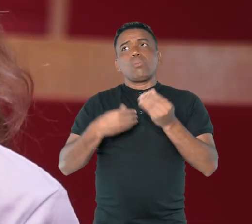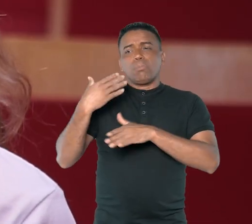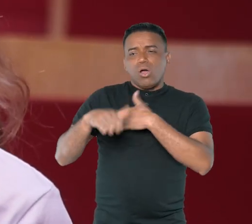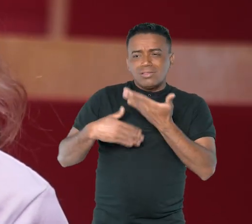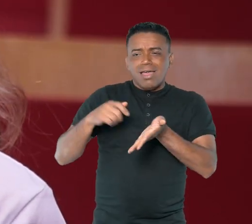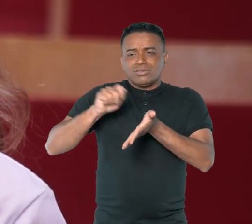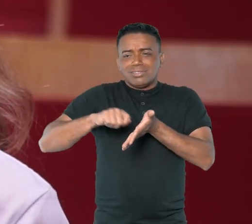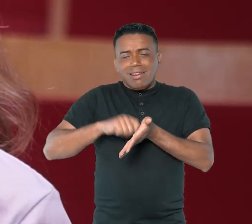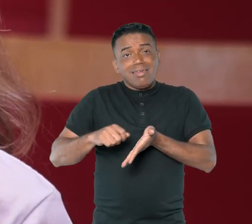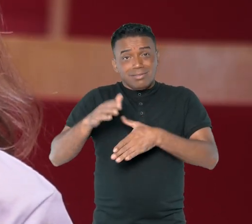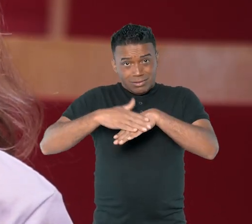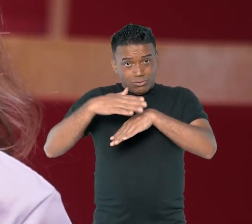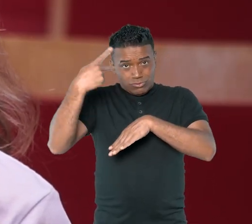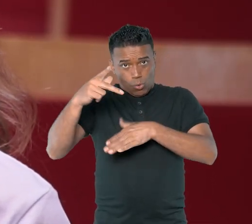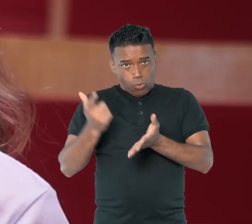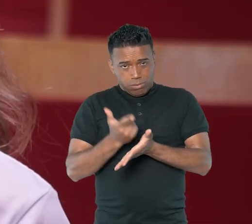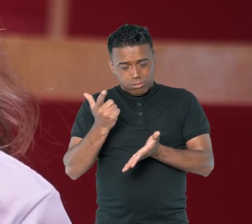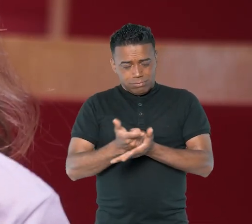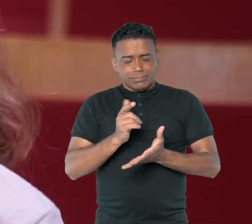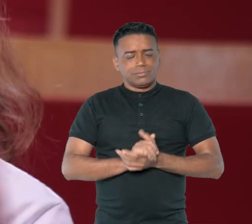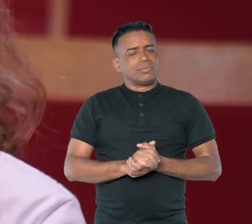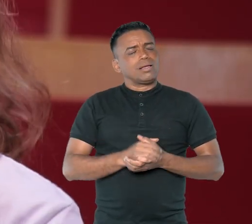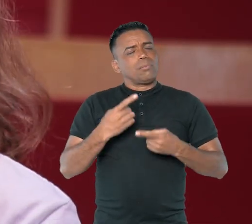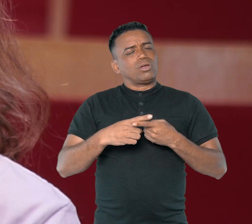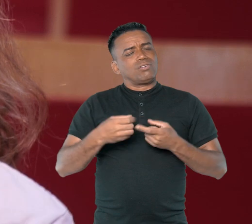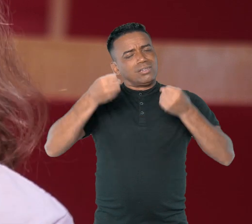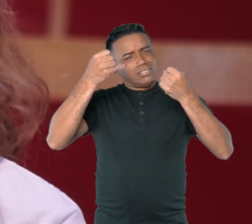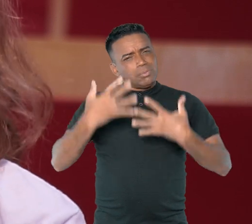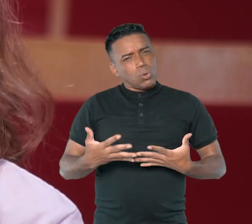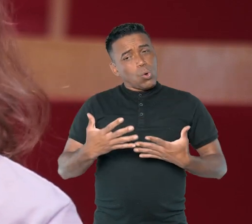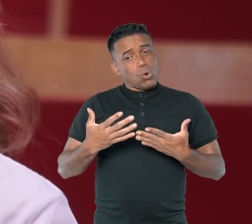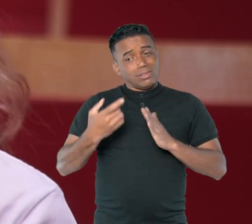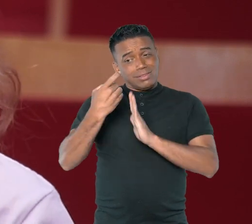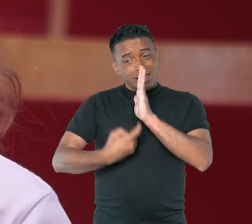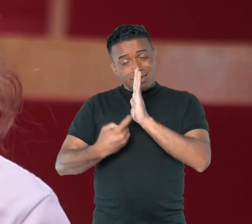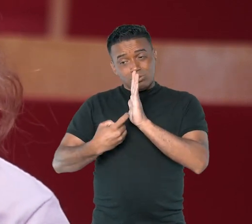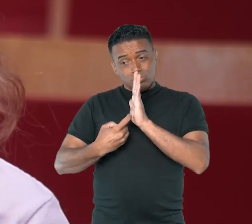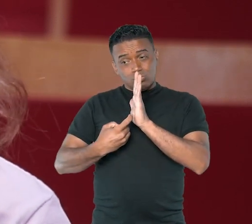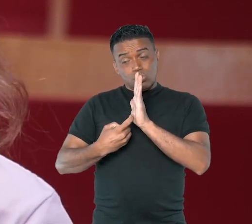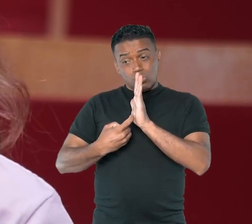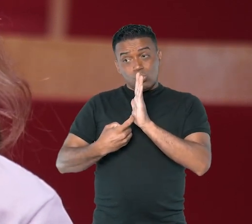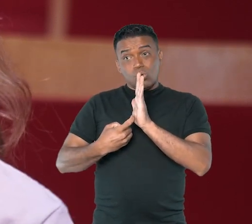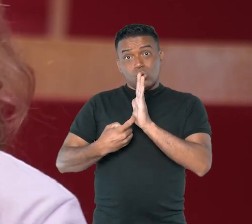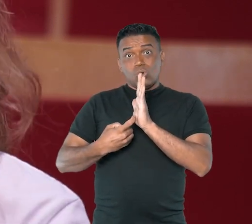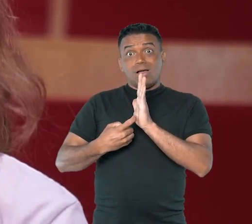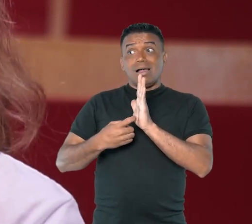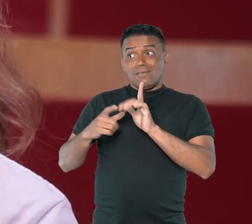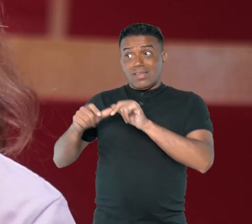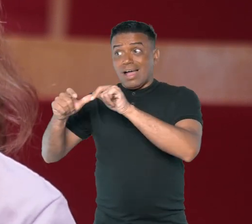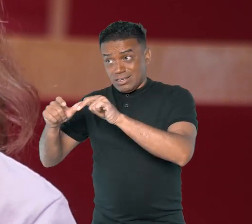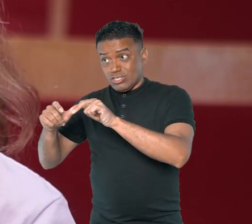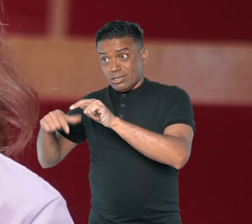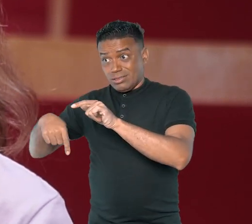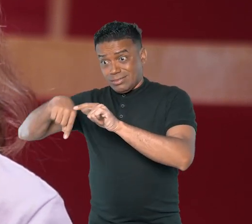de escrita do livro, porque você falou que você escreveu os textos depois que você já tinha feito as viagens, não foi durante,